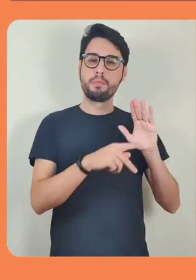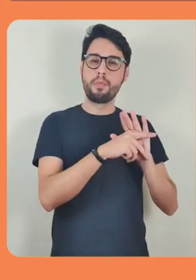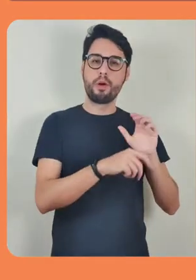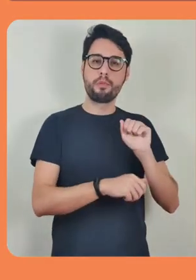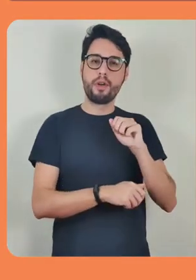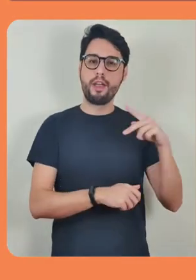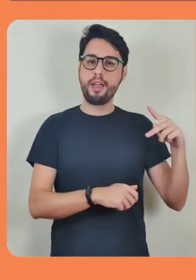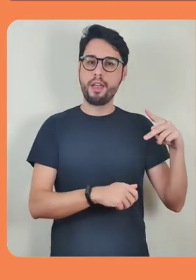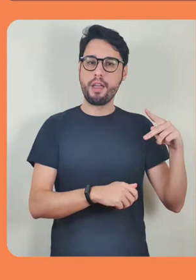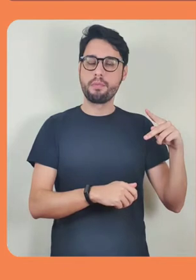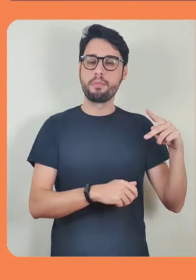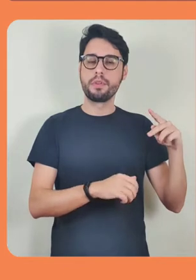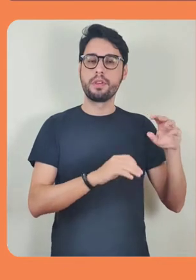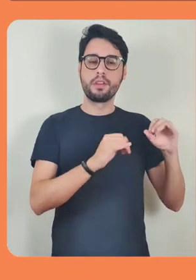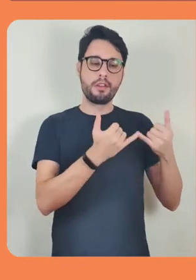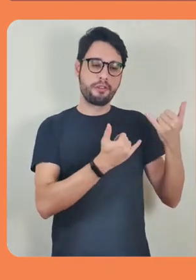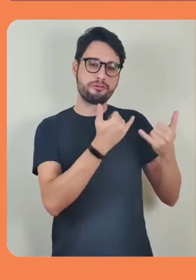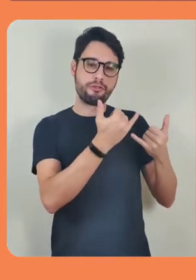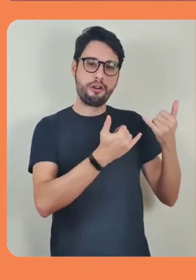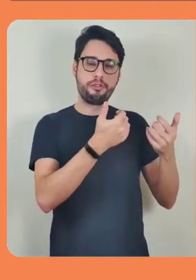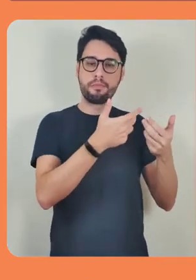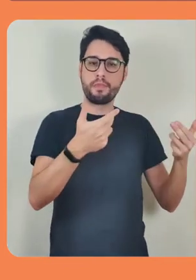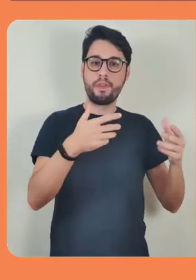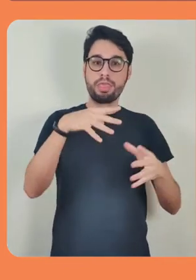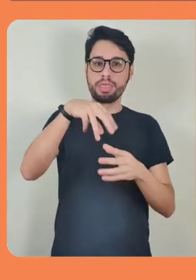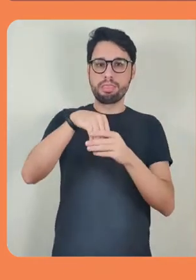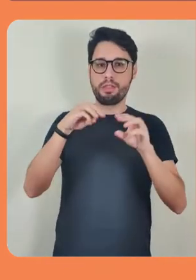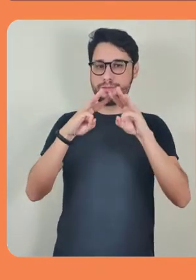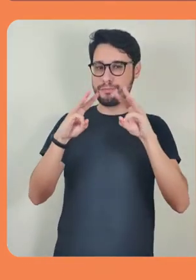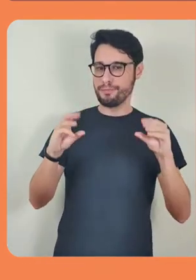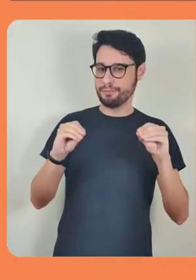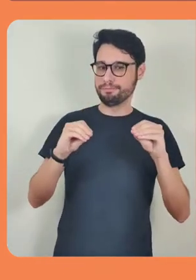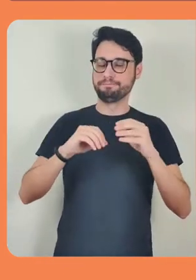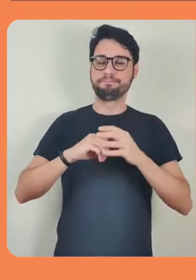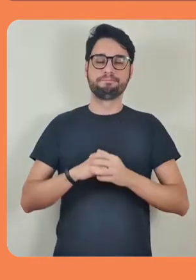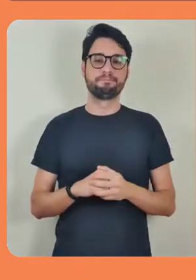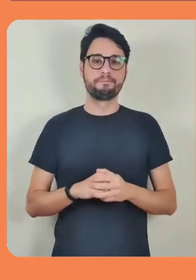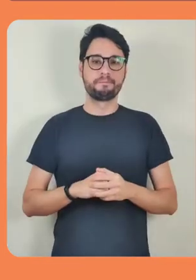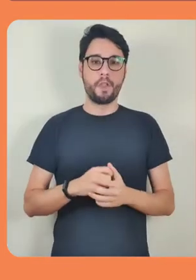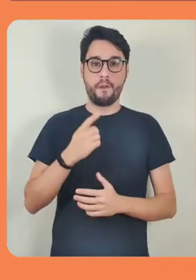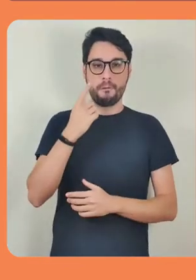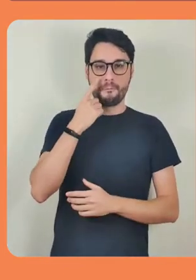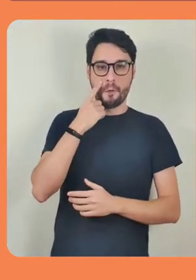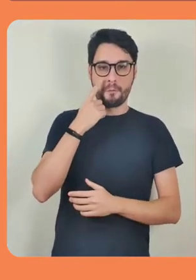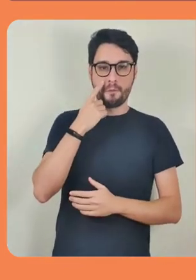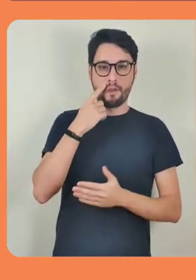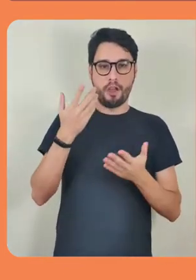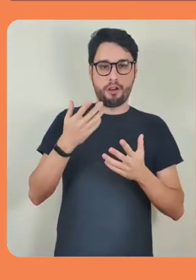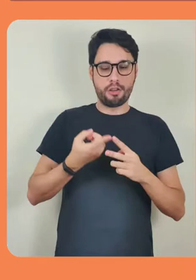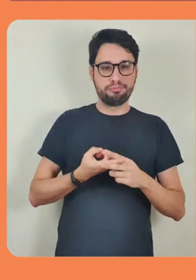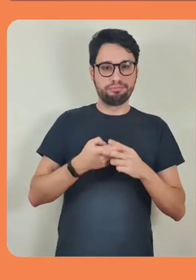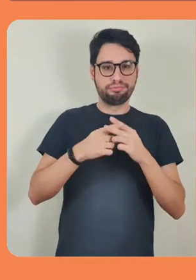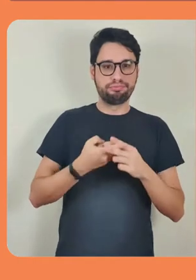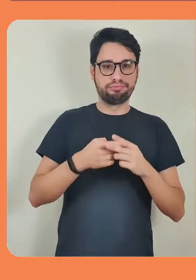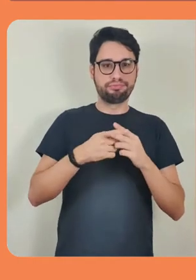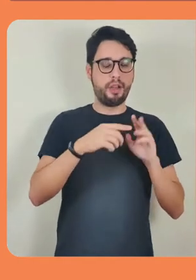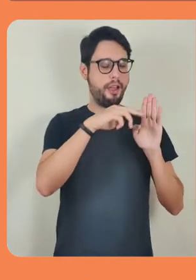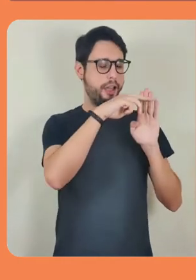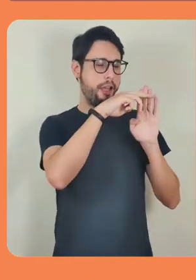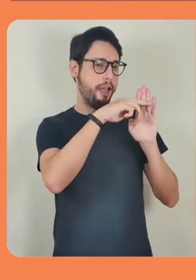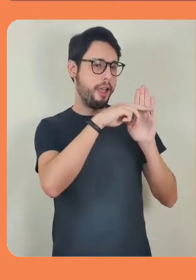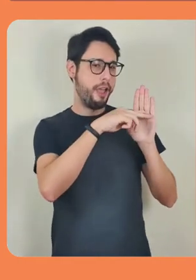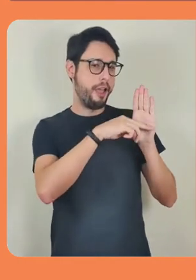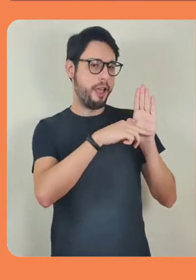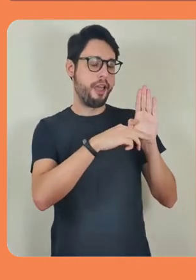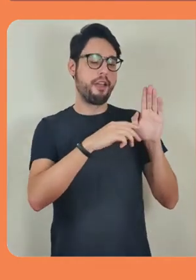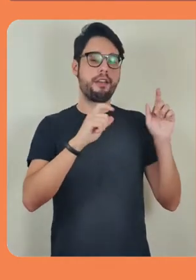Olá esse vídeo daremos continuidade com as regras do Plugin level up